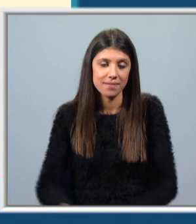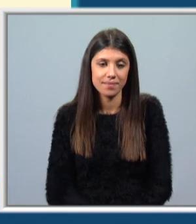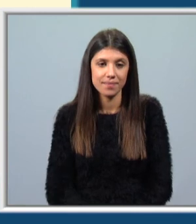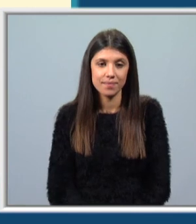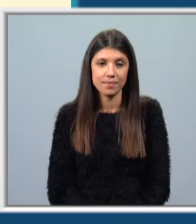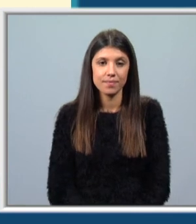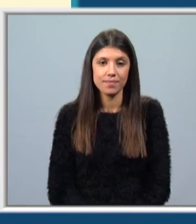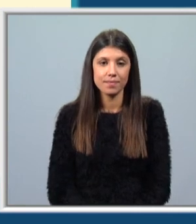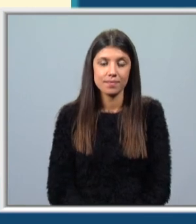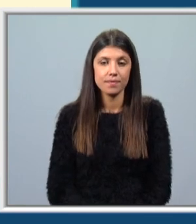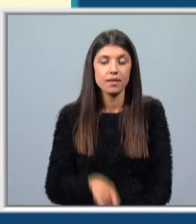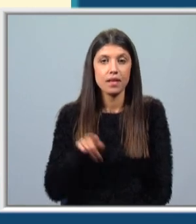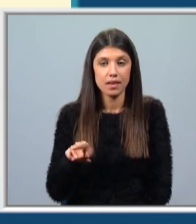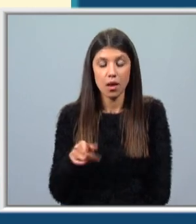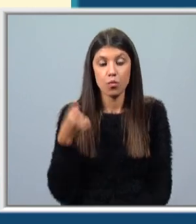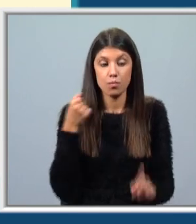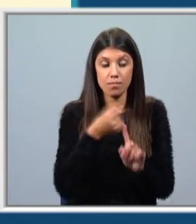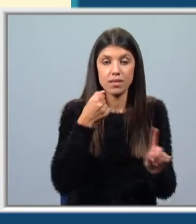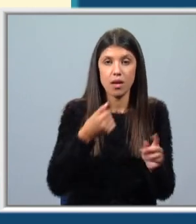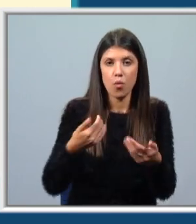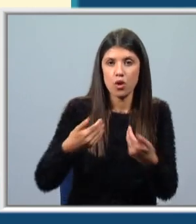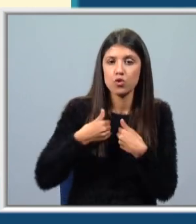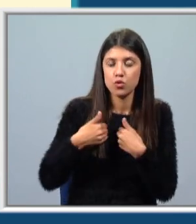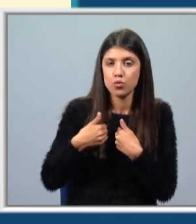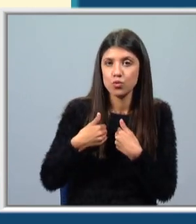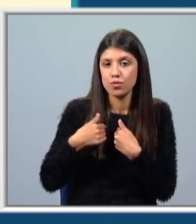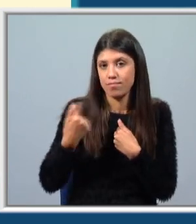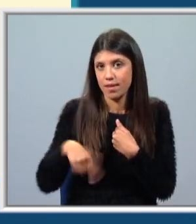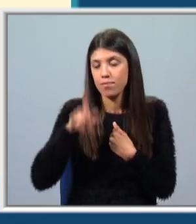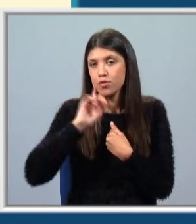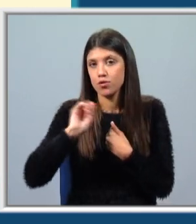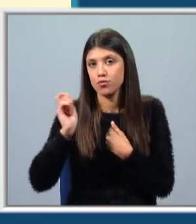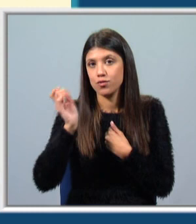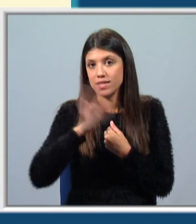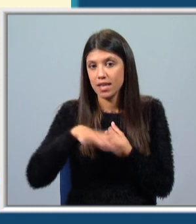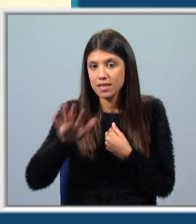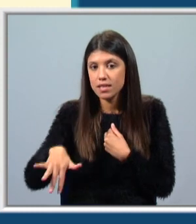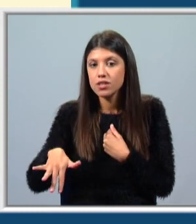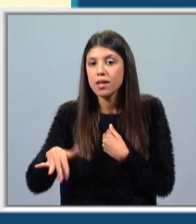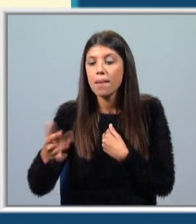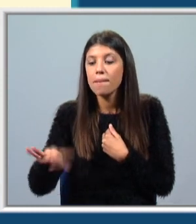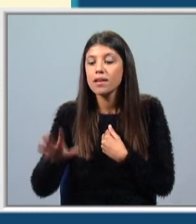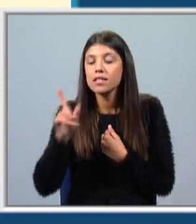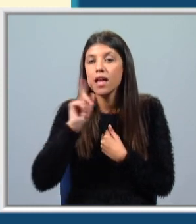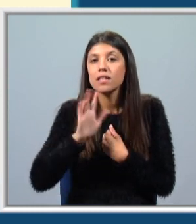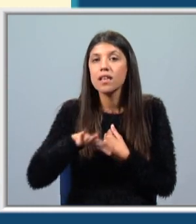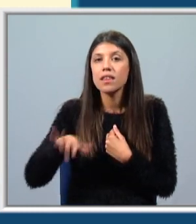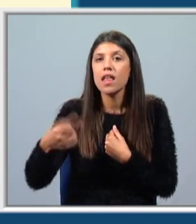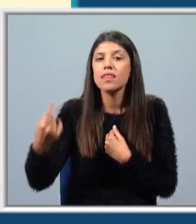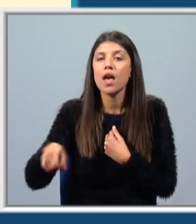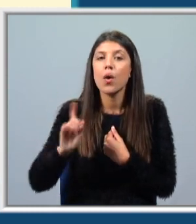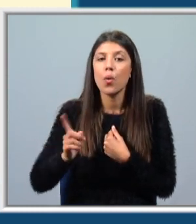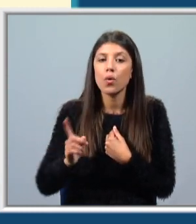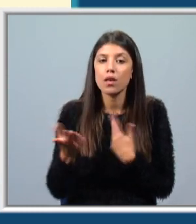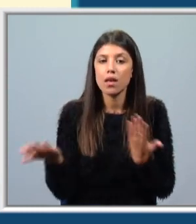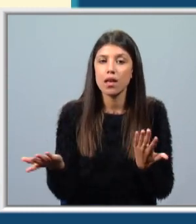E para ajudar o herói a cumprir a missão? Tínhamos aqui muitas hipóteses. Bem, ele se calhar precisava de um mapa. Acham que escolhemos